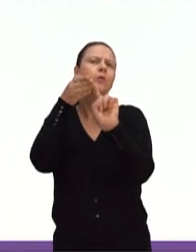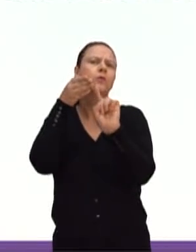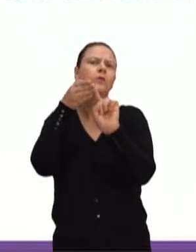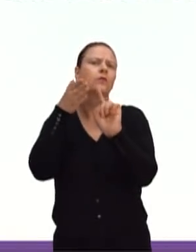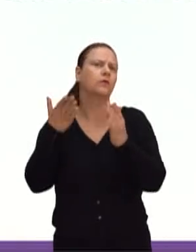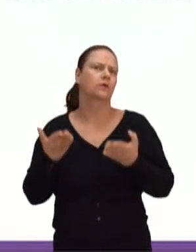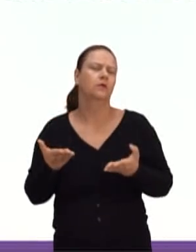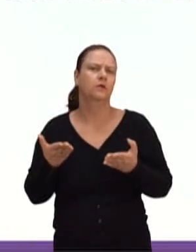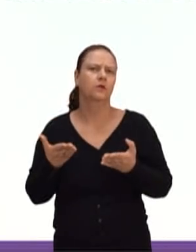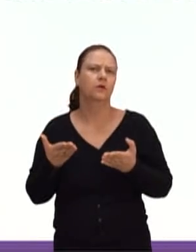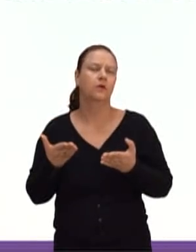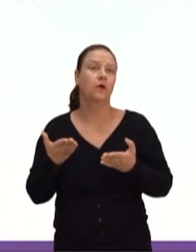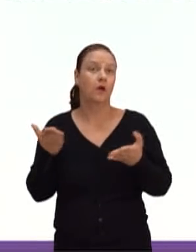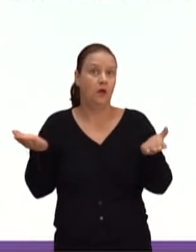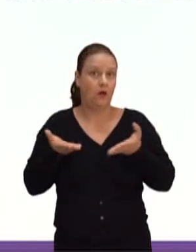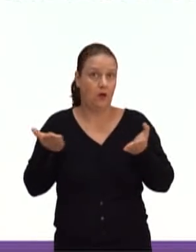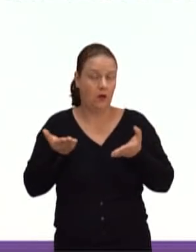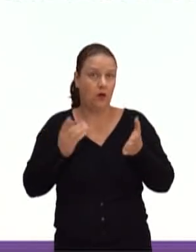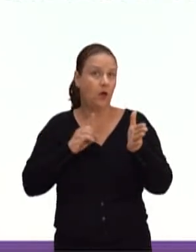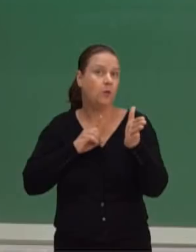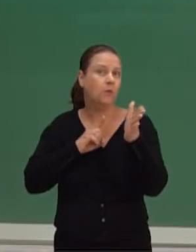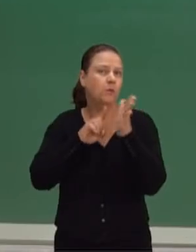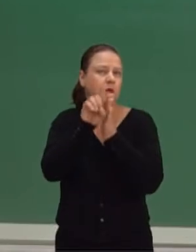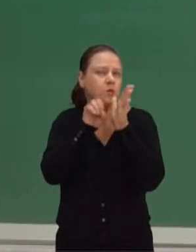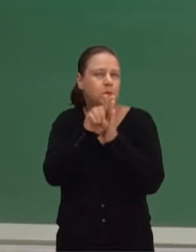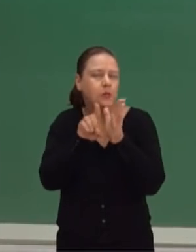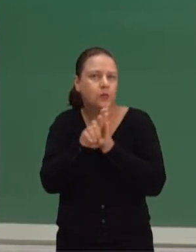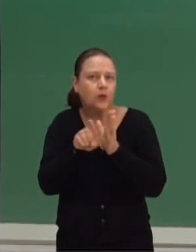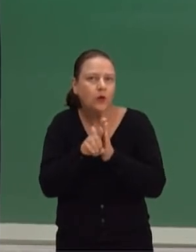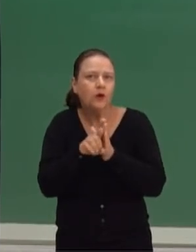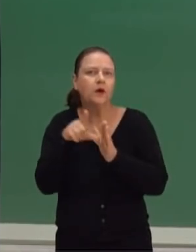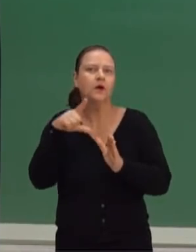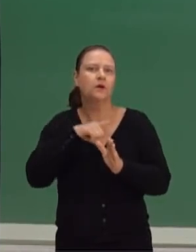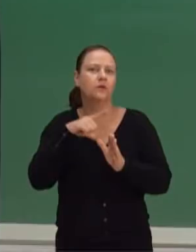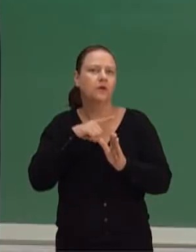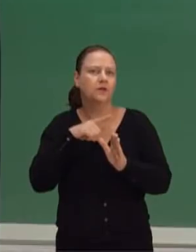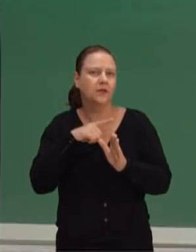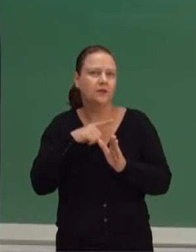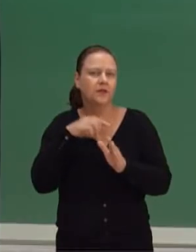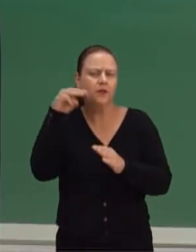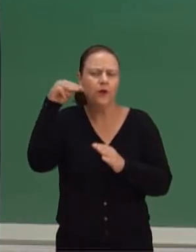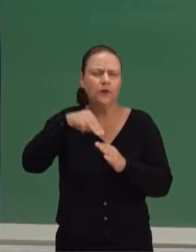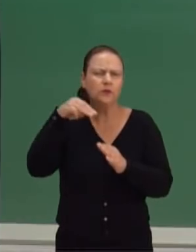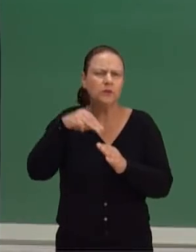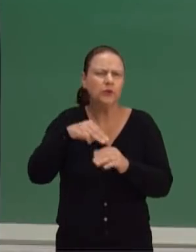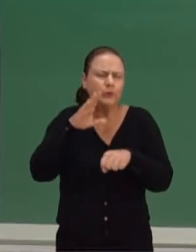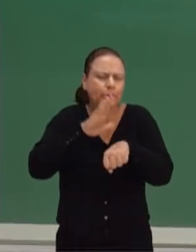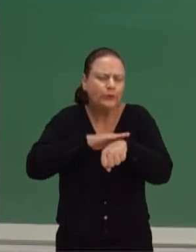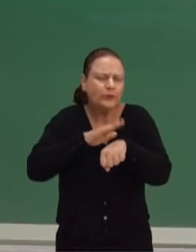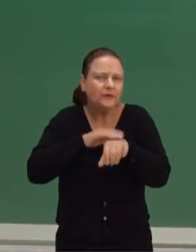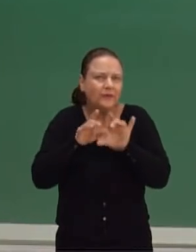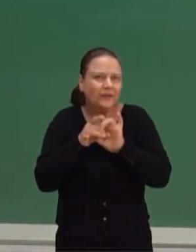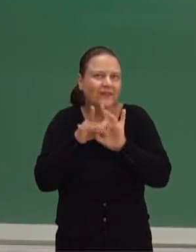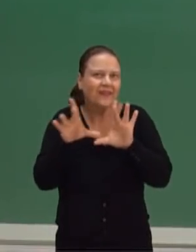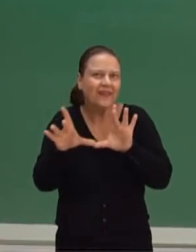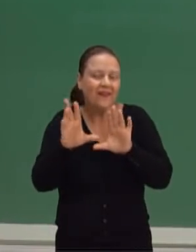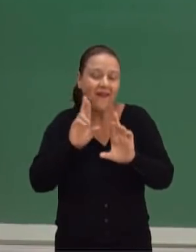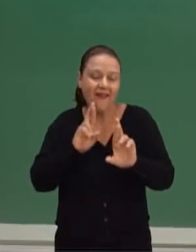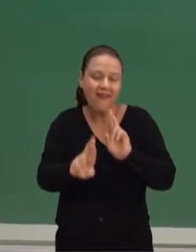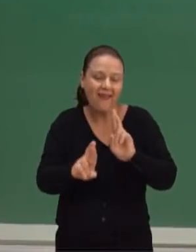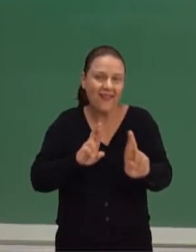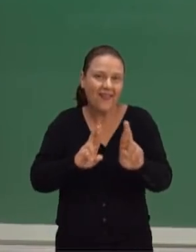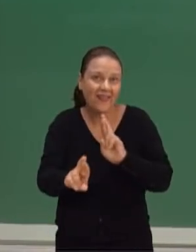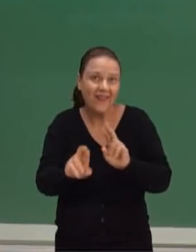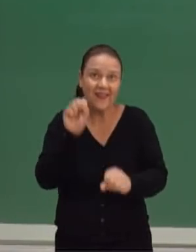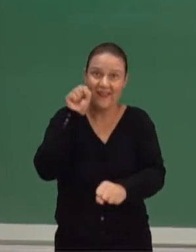questões, alguns minutinhos para você responder e nós já voltamos na sequência. Eu espero e já volto